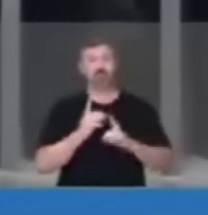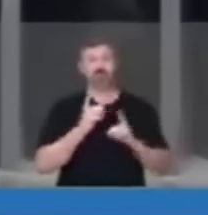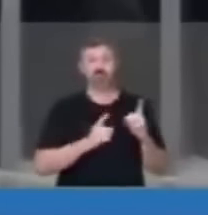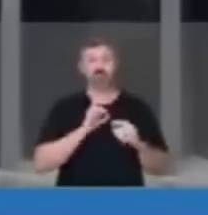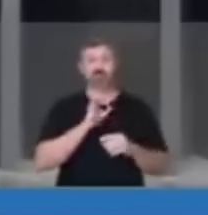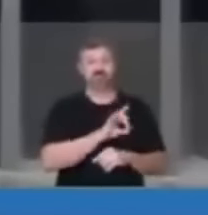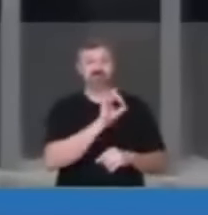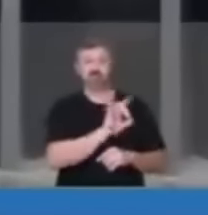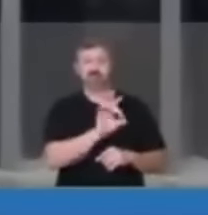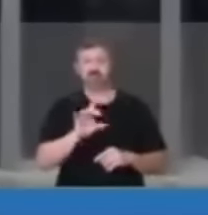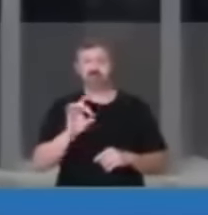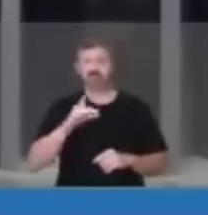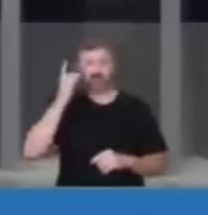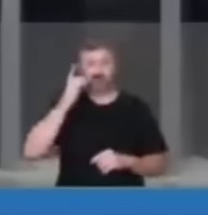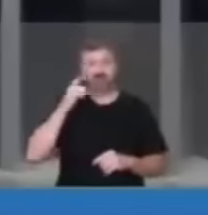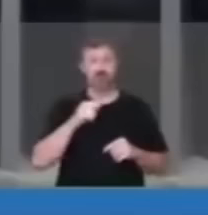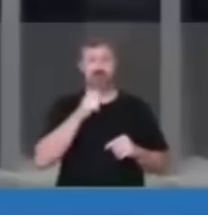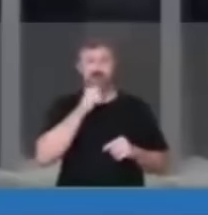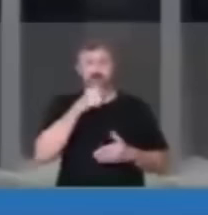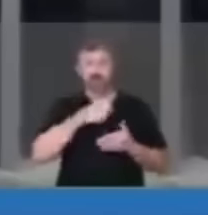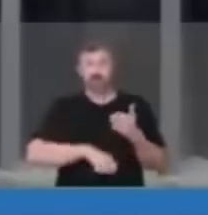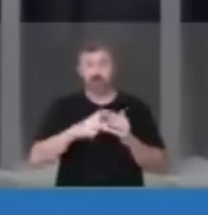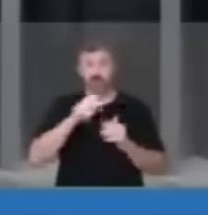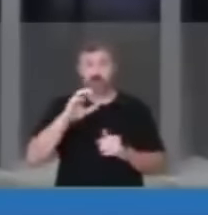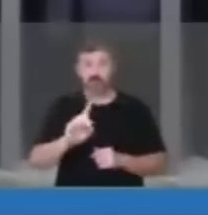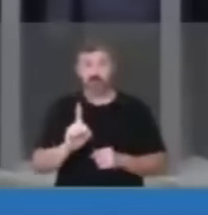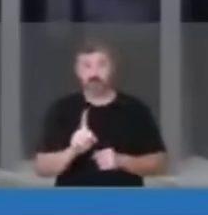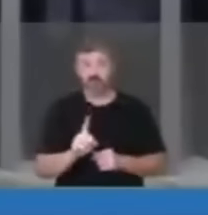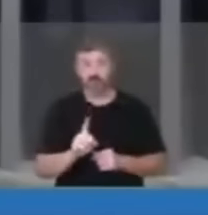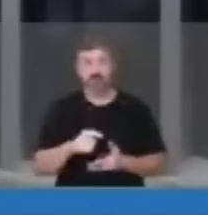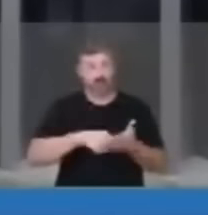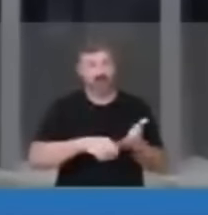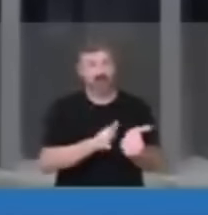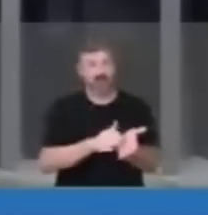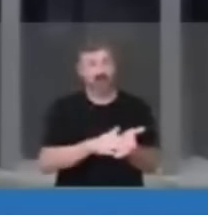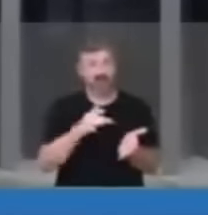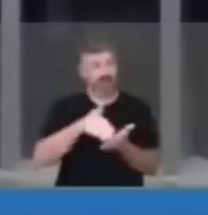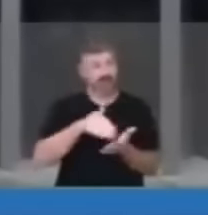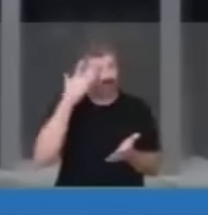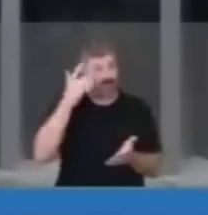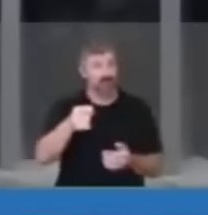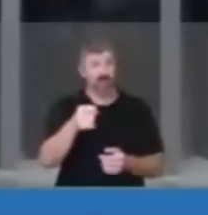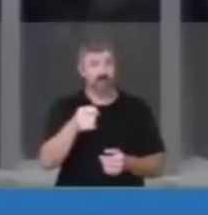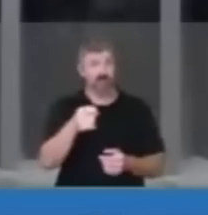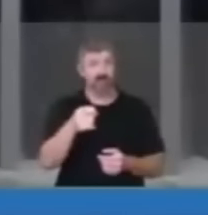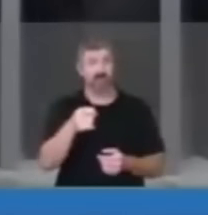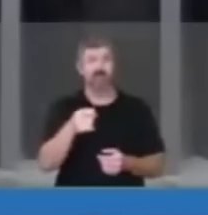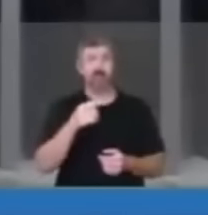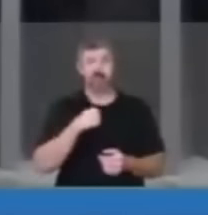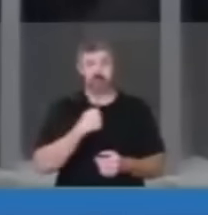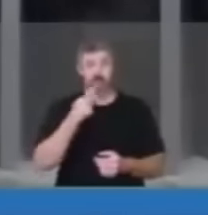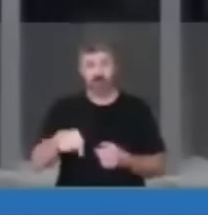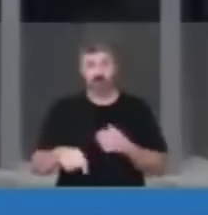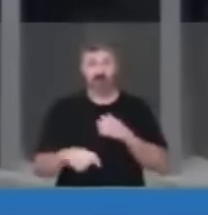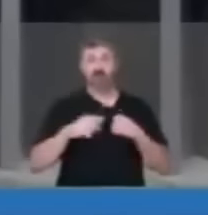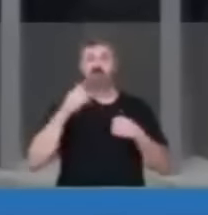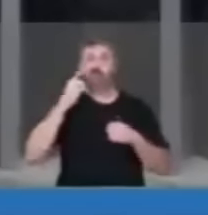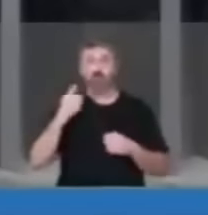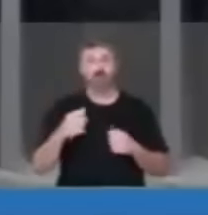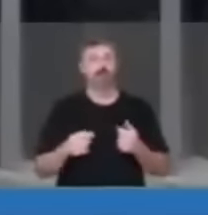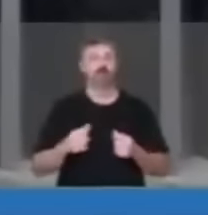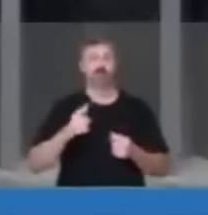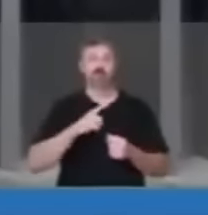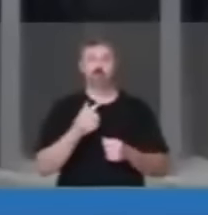com cada deputado e deputada que ainda não assinou a PEC para que assine até amanhã. E aqui eu estou falando de deputados que